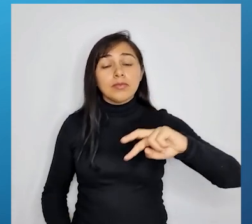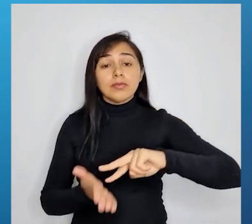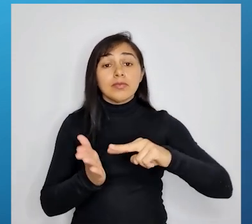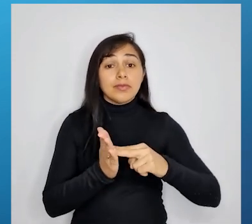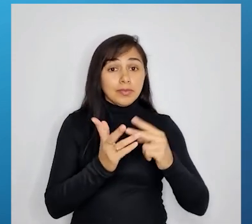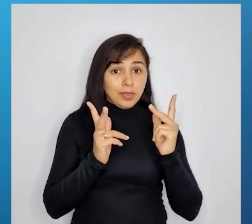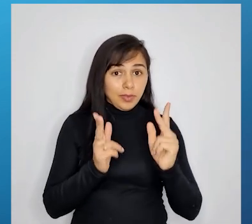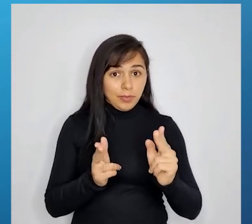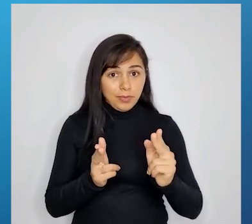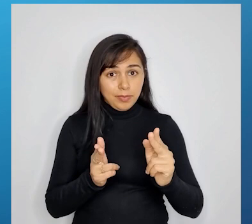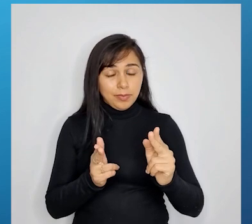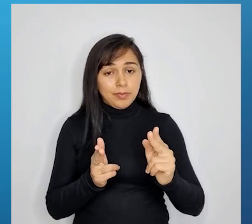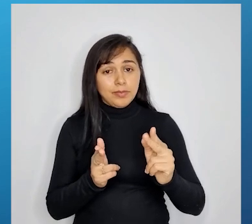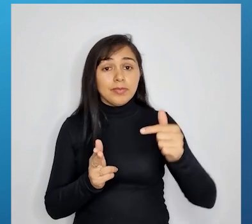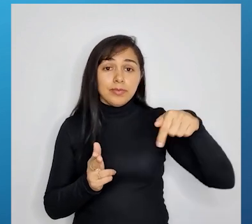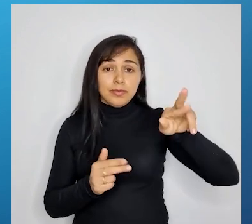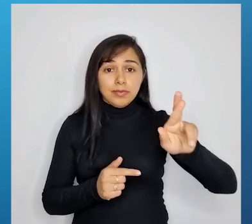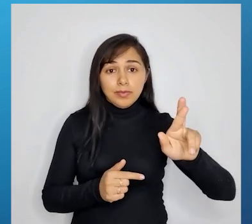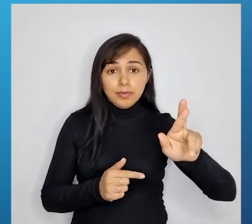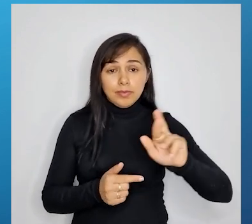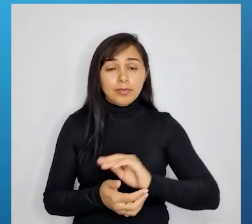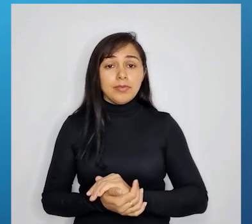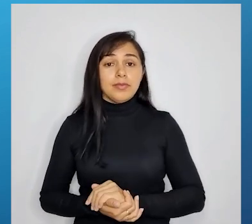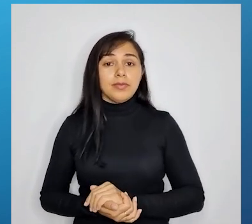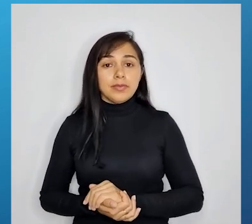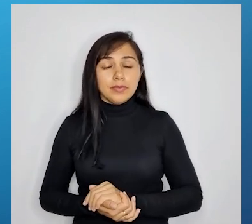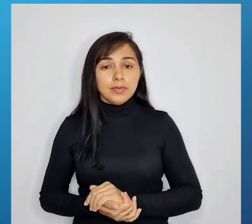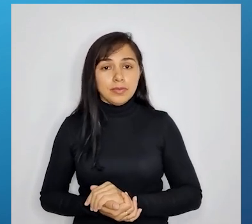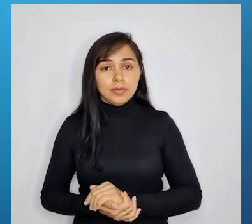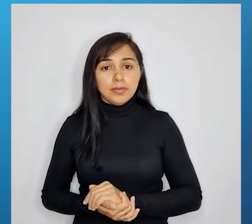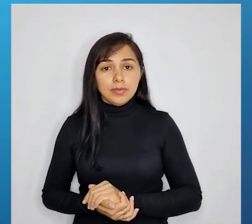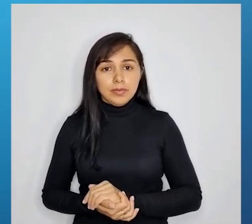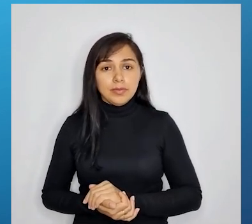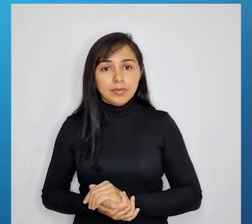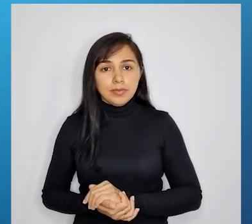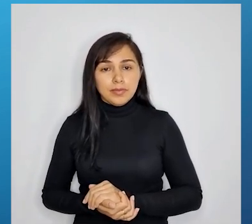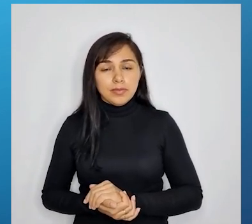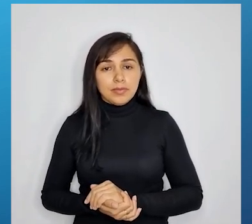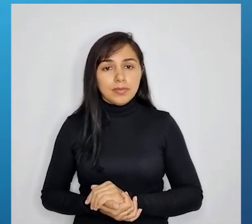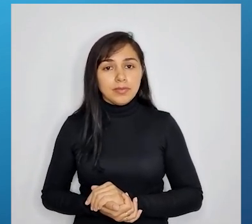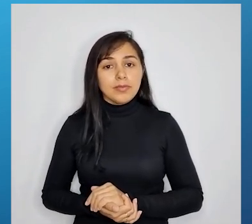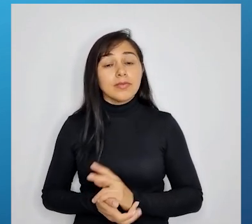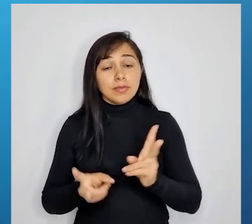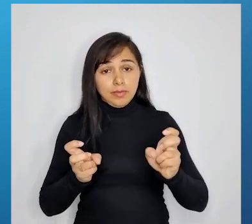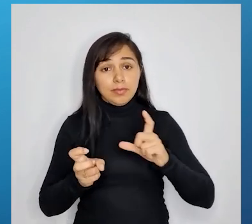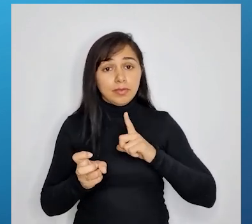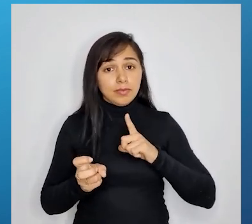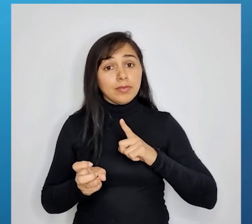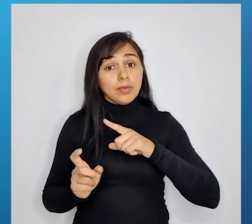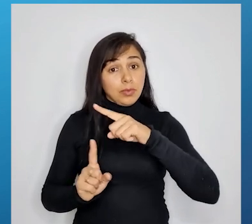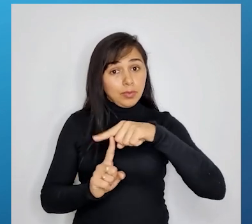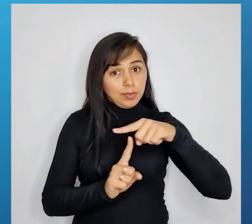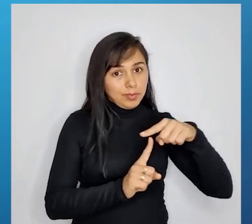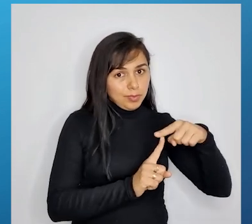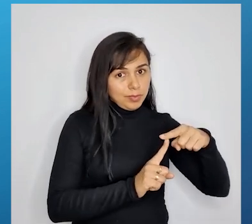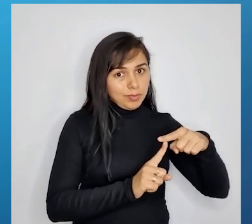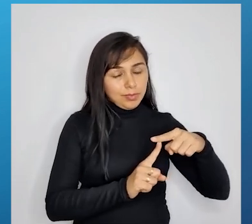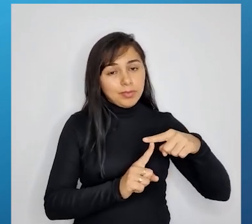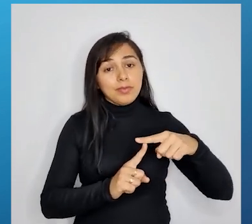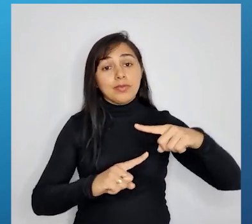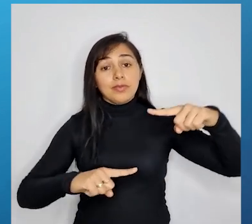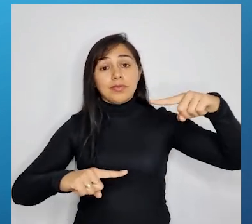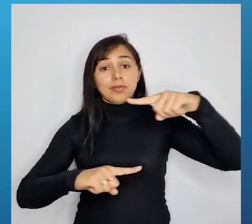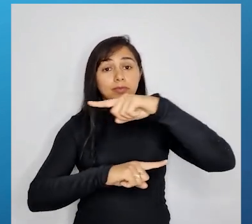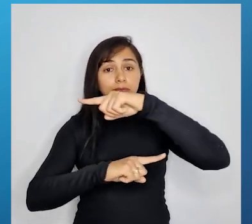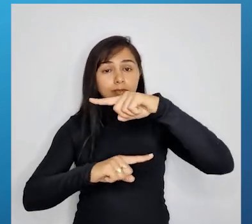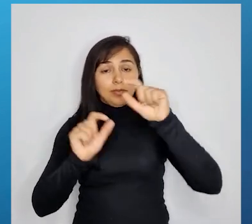QR, beleza? Então, quando isso acontecer, a gente vai ter esse caso particular de trapézio, que é o trapézio isósceles,